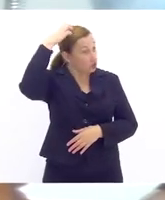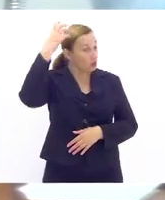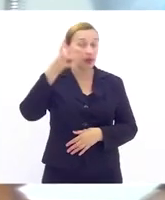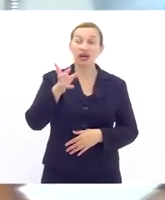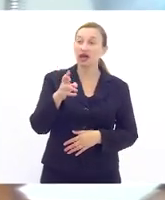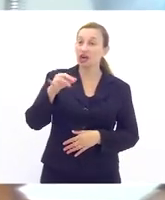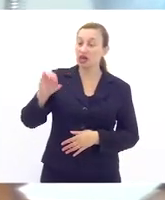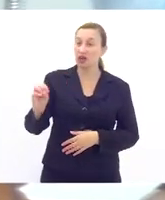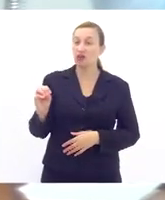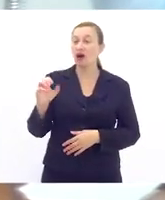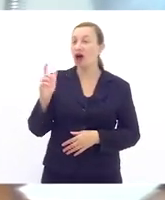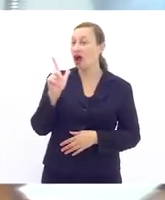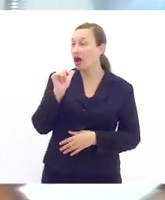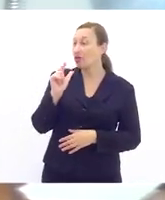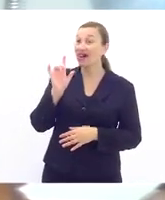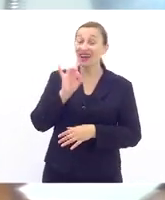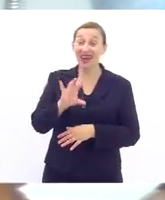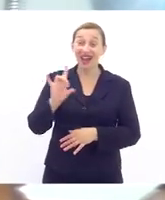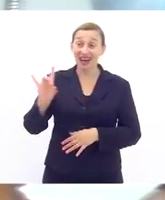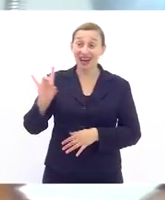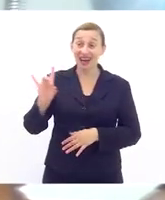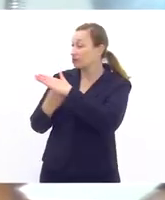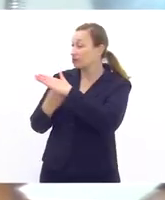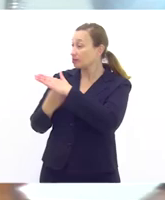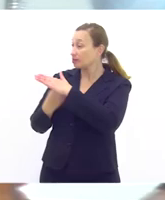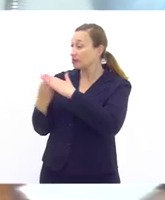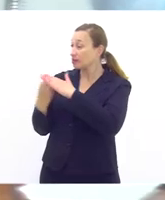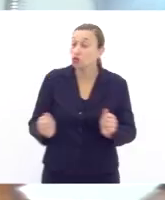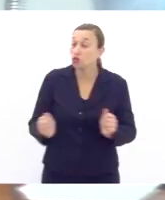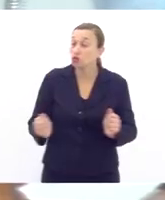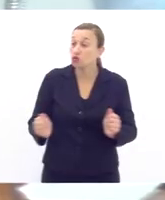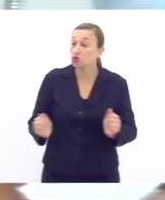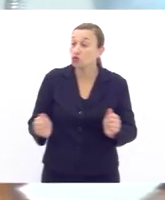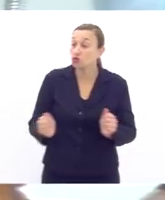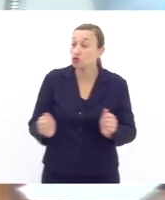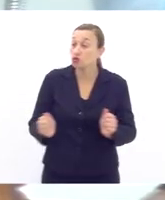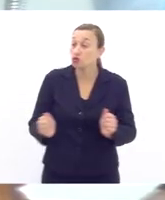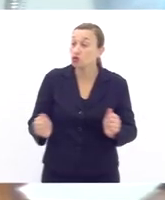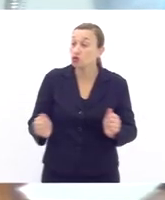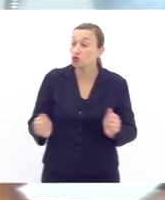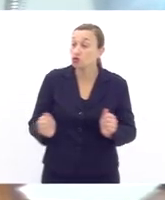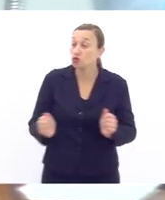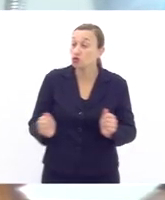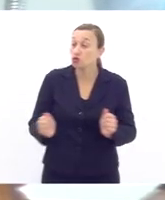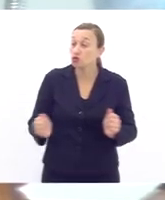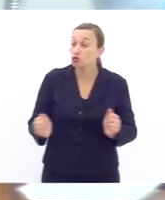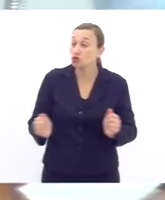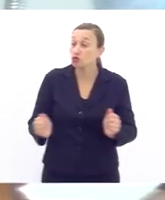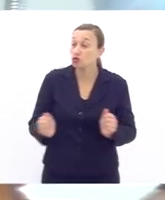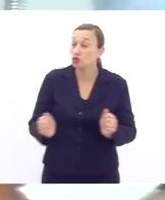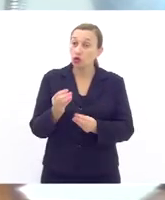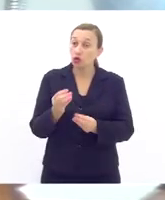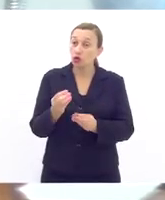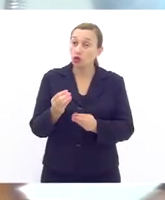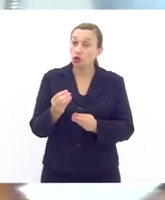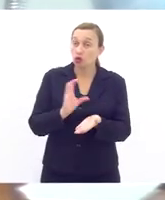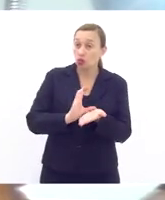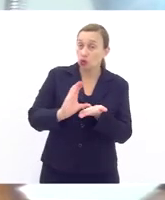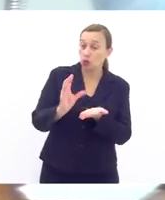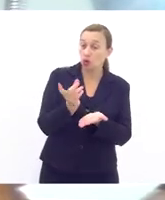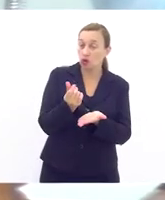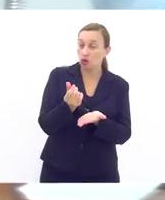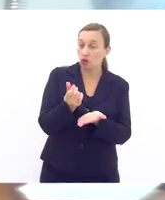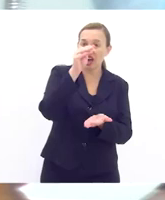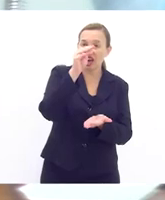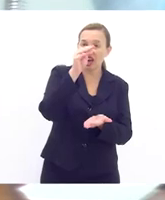Comlurb e não chegava a lugar nenhum então esse sienal Limpo juntou todos os órgãos colocou recurso do fecan falei vamos falar um